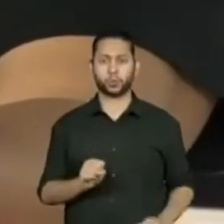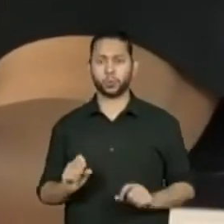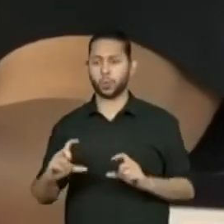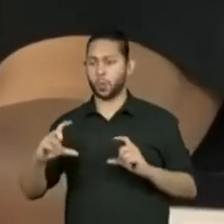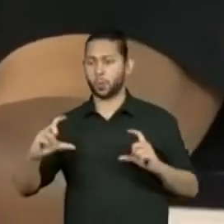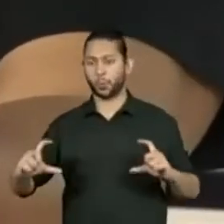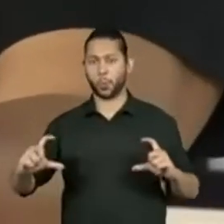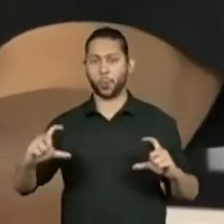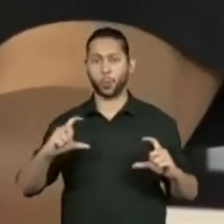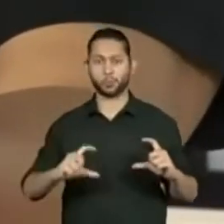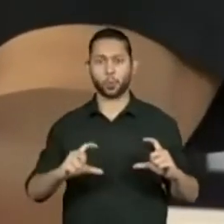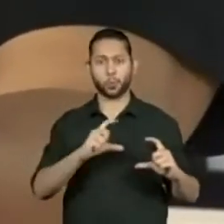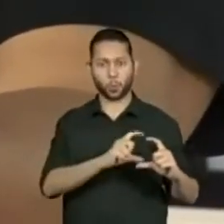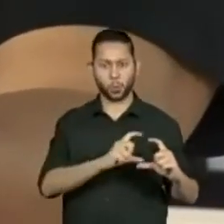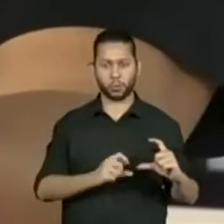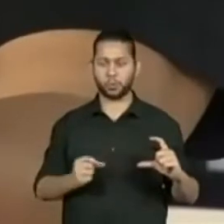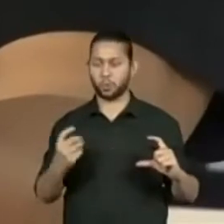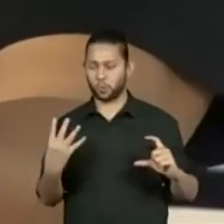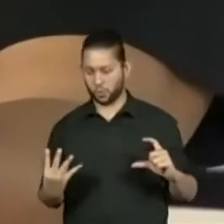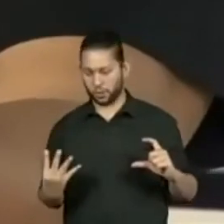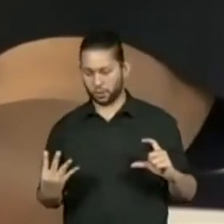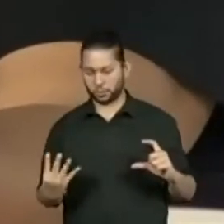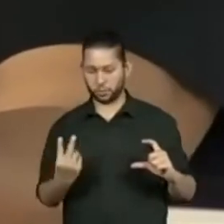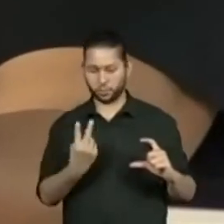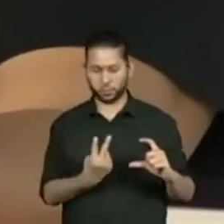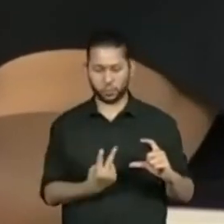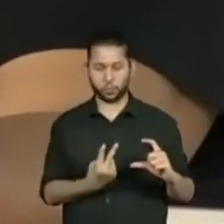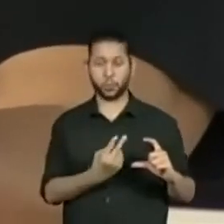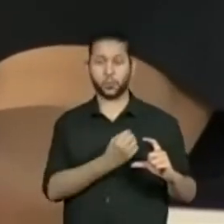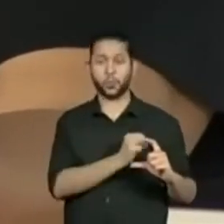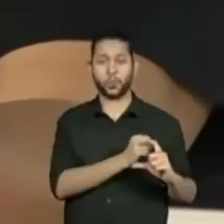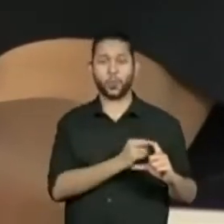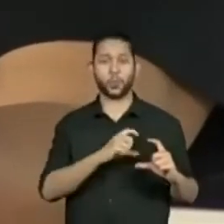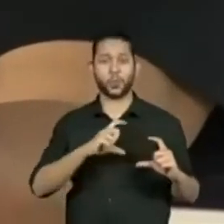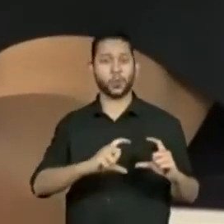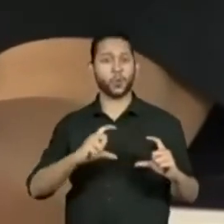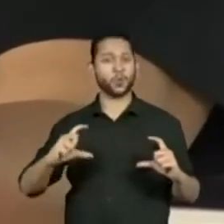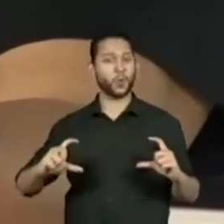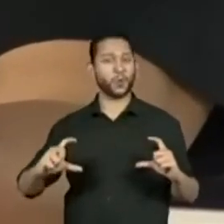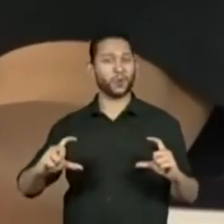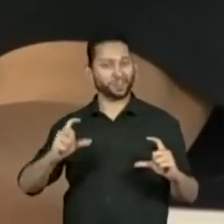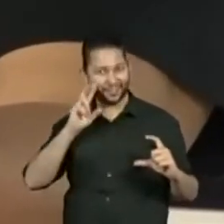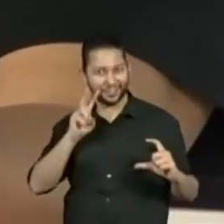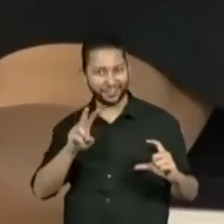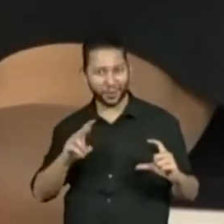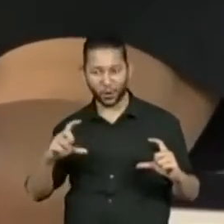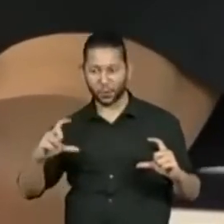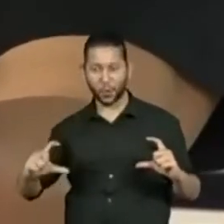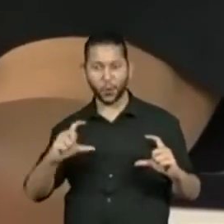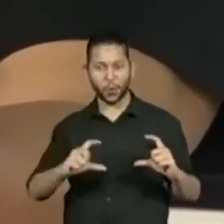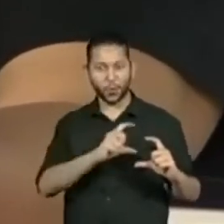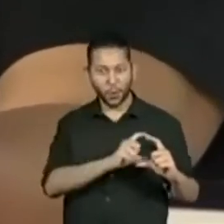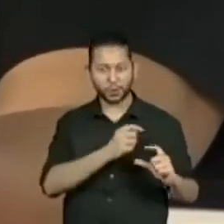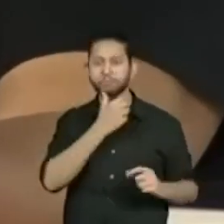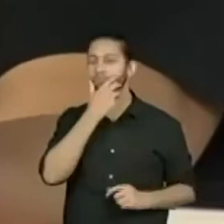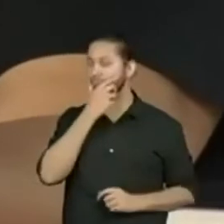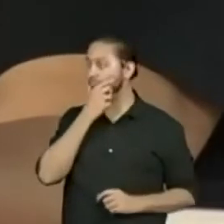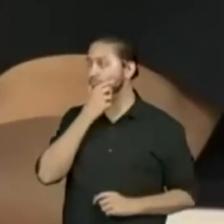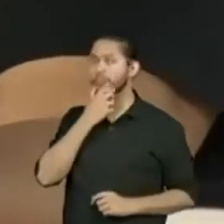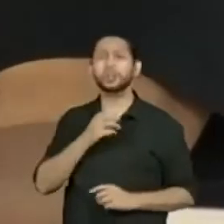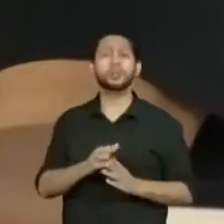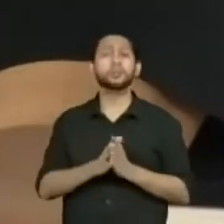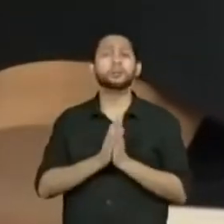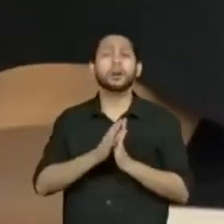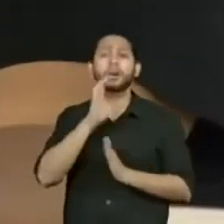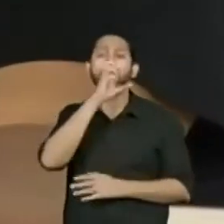428, certo? E aí ele diz que, observando, dava para ver uma maneira de decompor, né? Eu vou pedir aqui um favor rapidinho